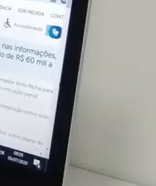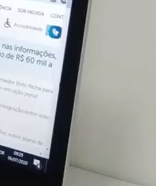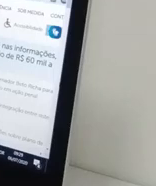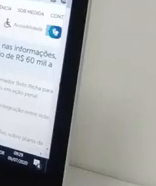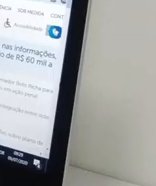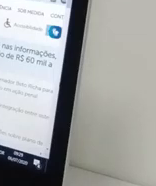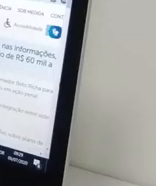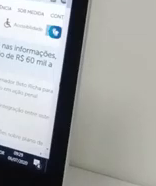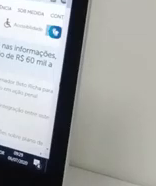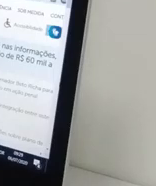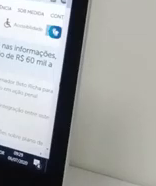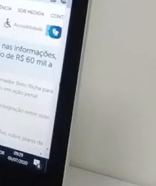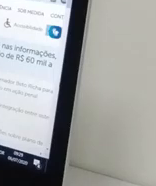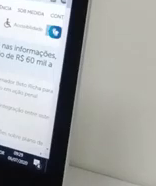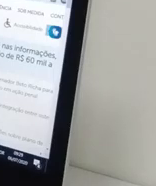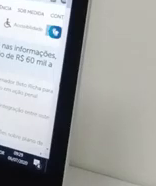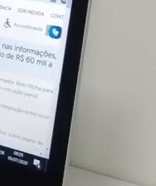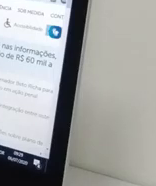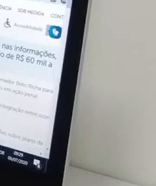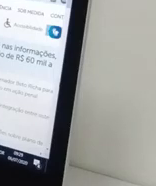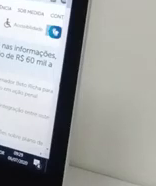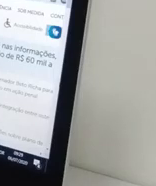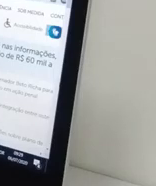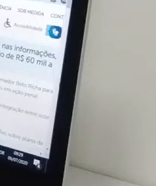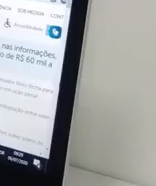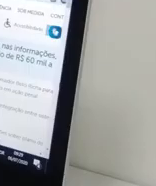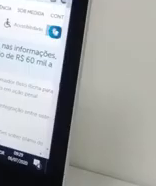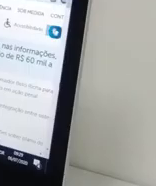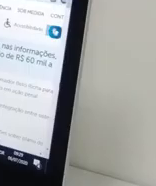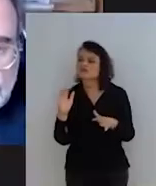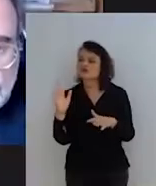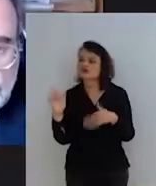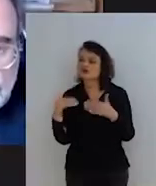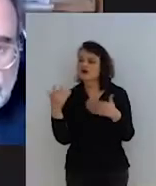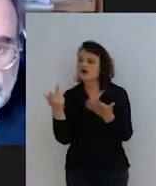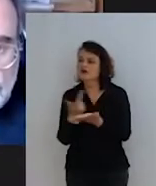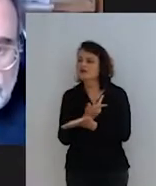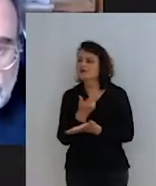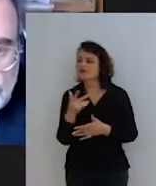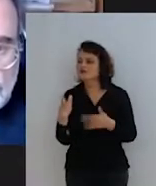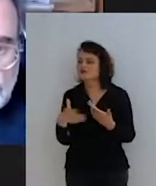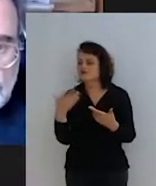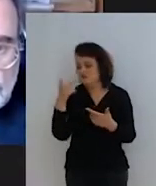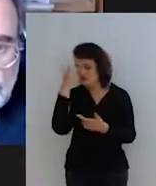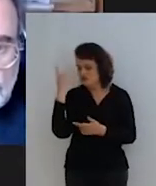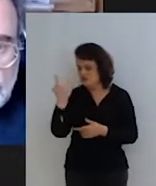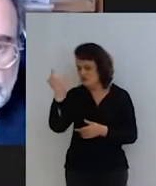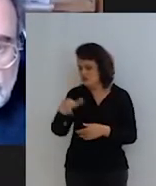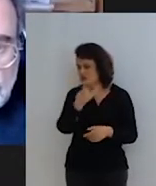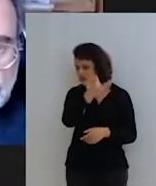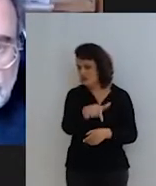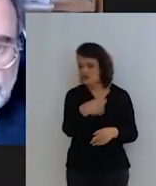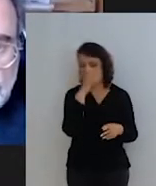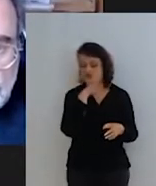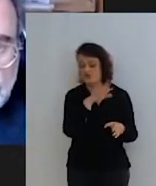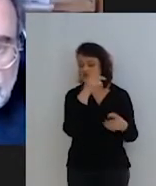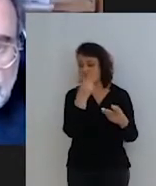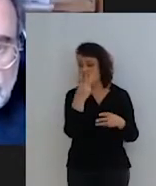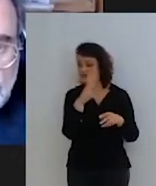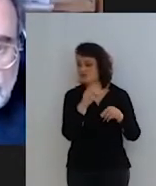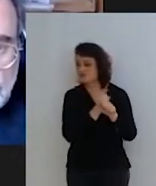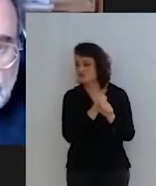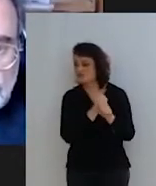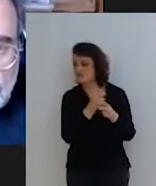permaneceu o stj à espera de autorização legislativa o ex-governador entrou com habeas corpus no